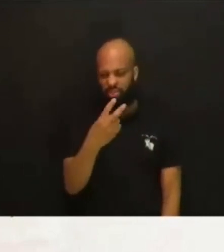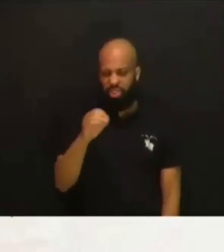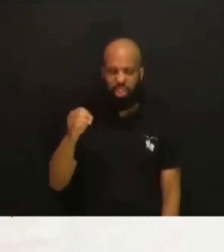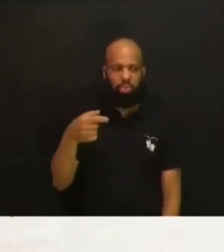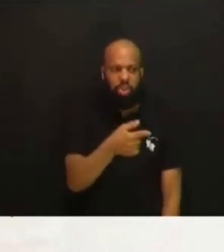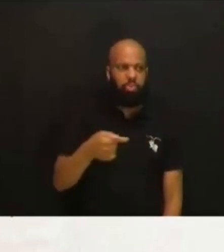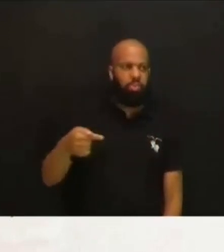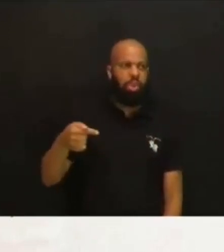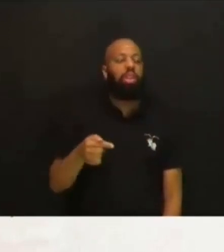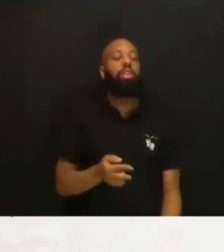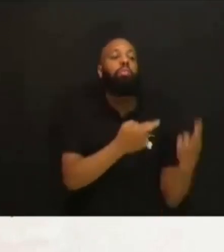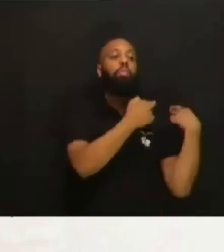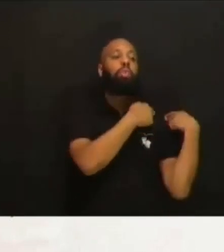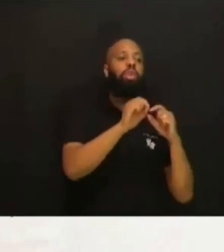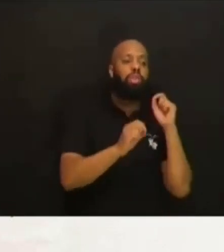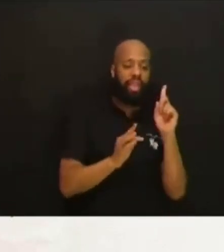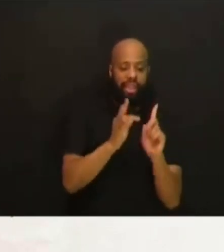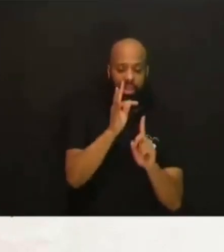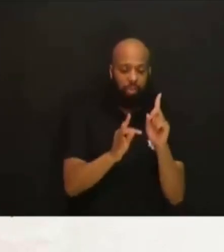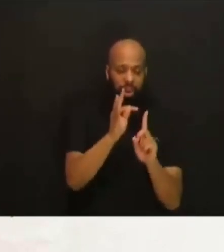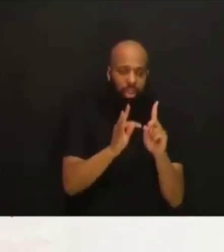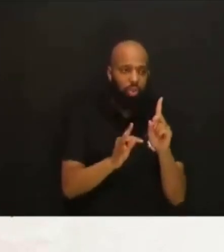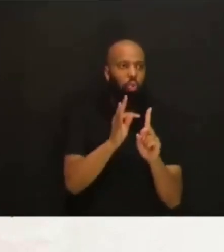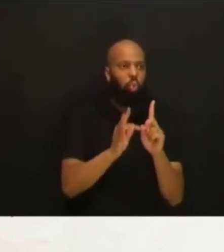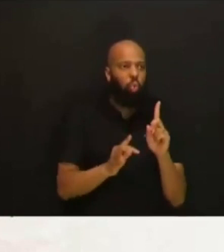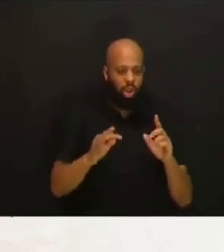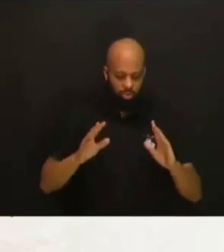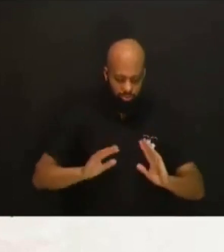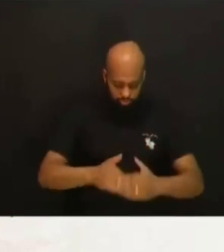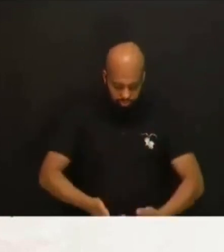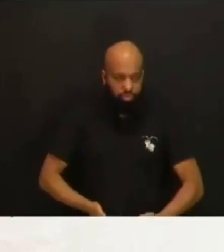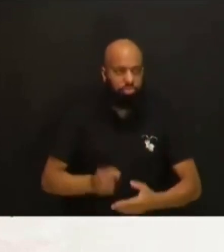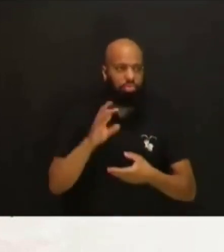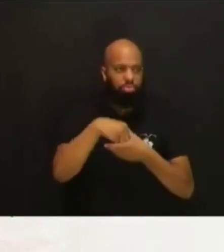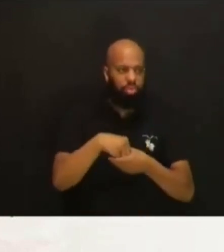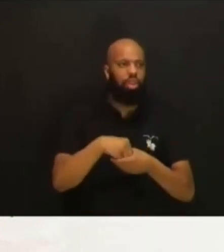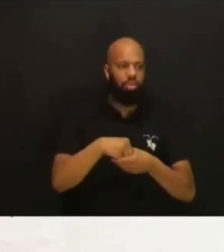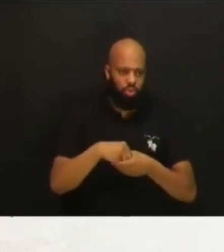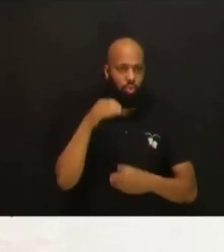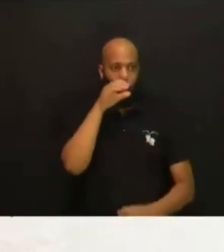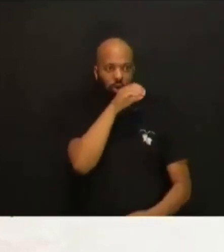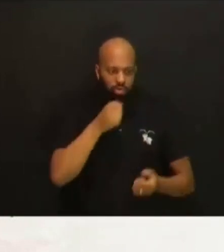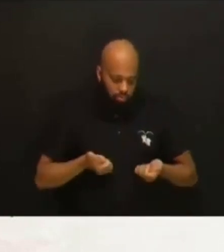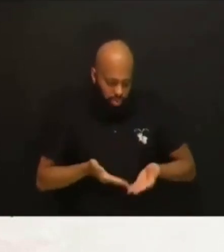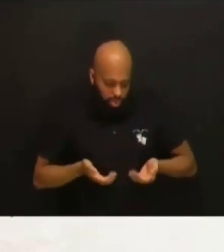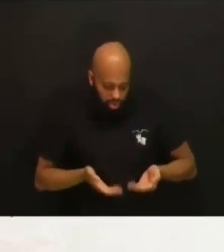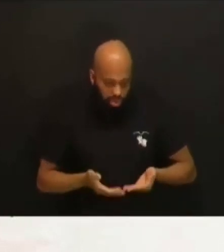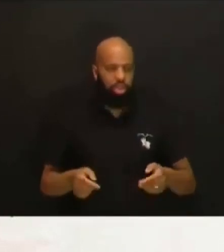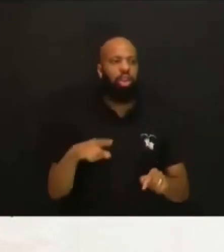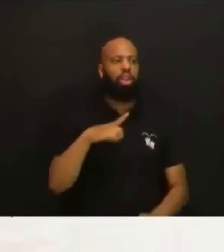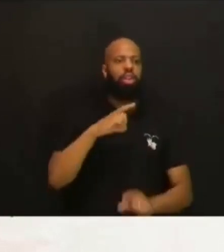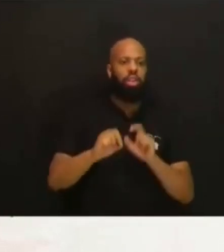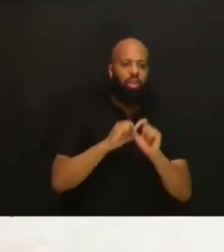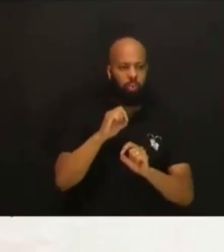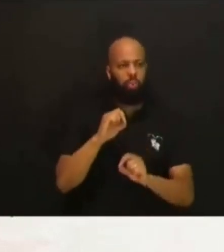ser responsável por manter a temperatura desses bebês, gerar calor para esses bebês recém-nascidos. Eles têm ali, ó, ao redor